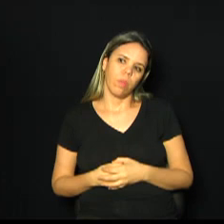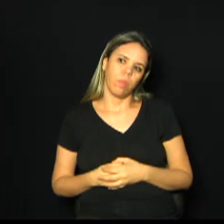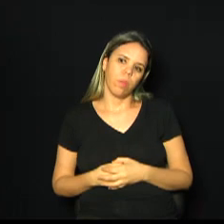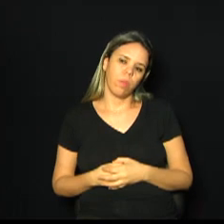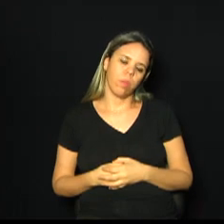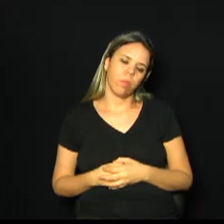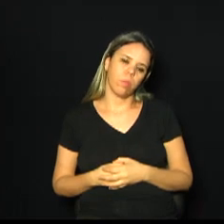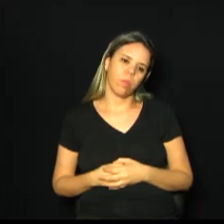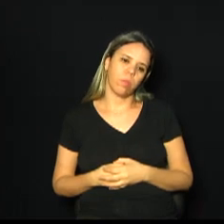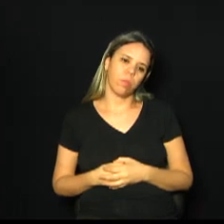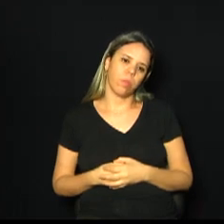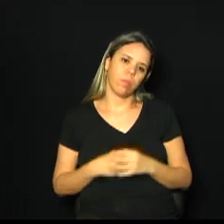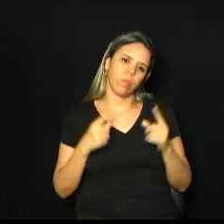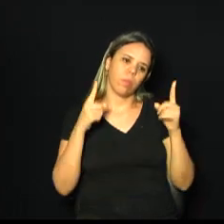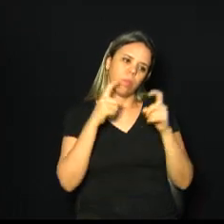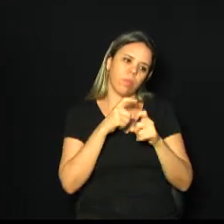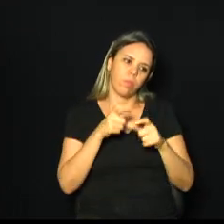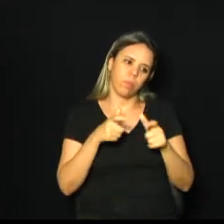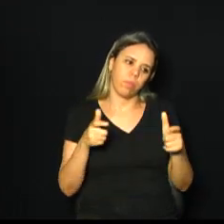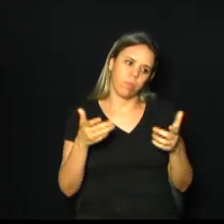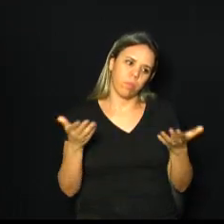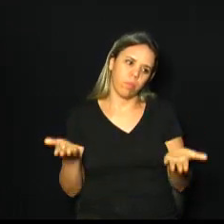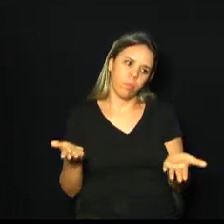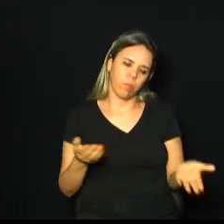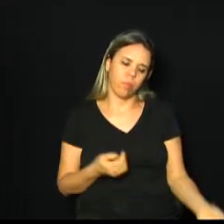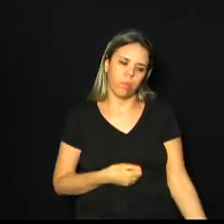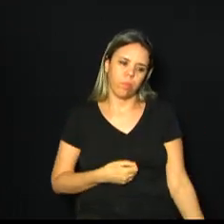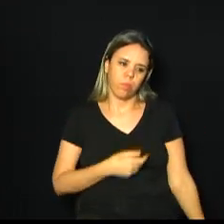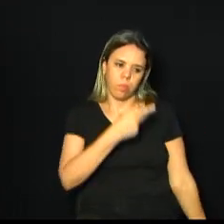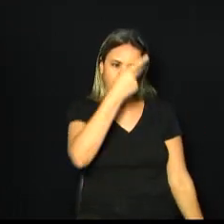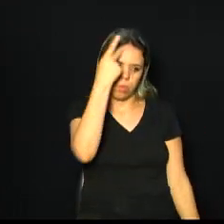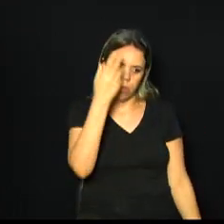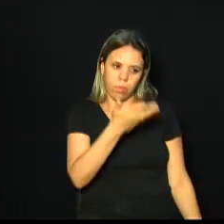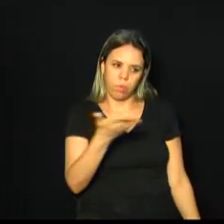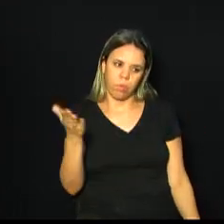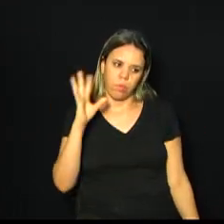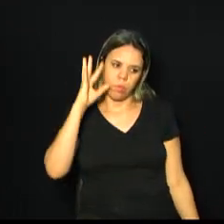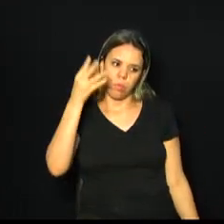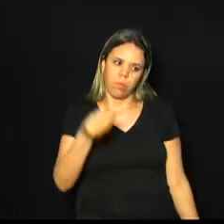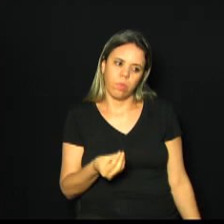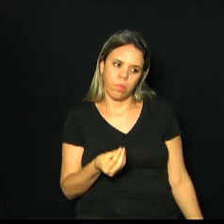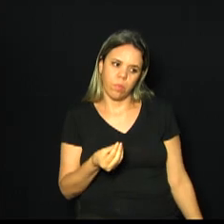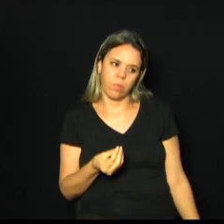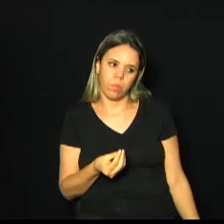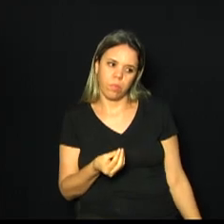uma complicação muito grande para a população entender isso.